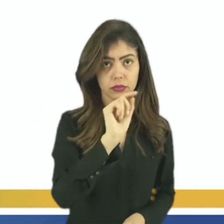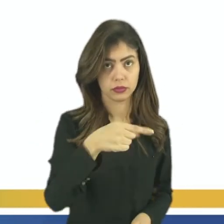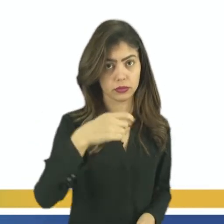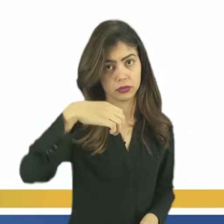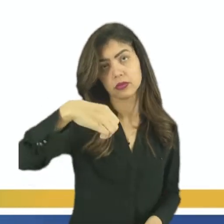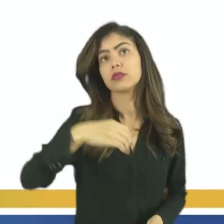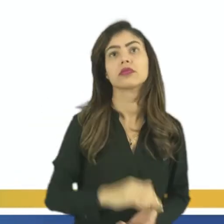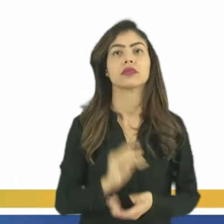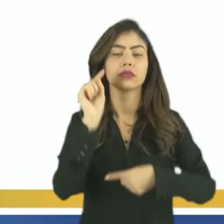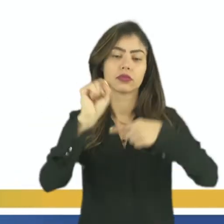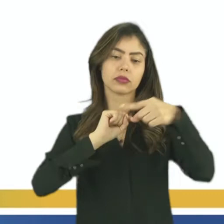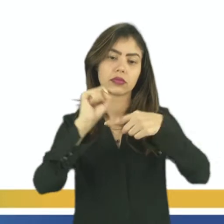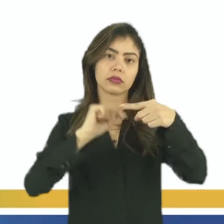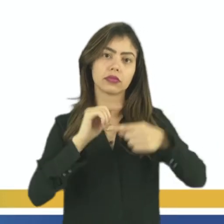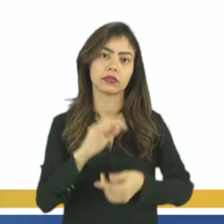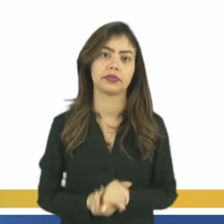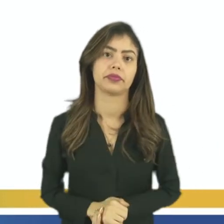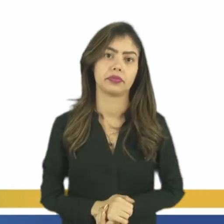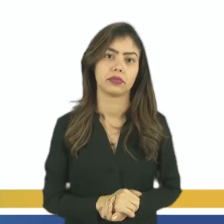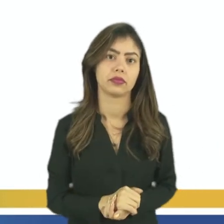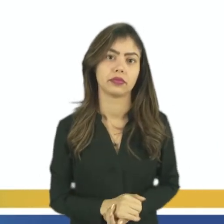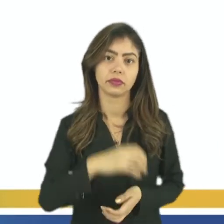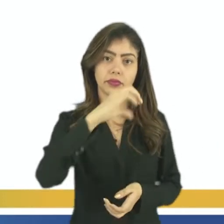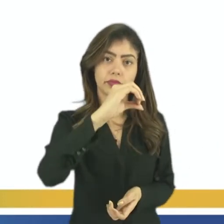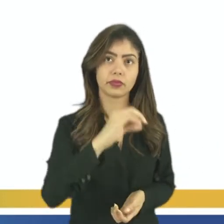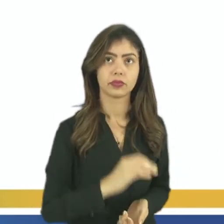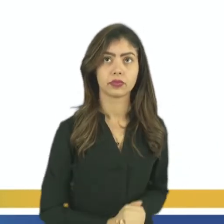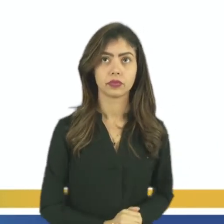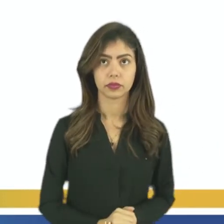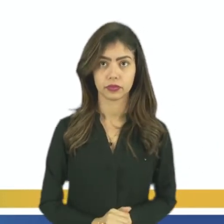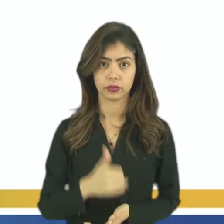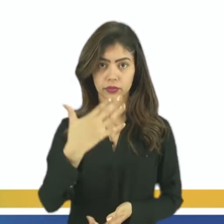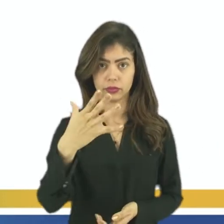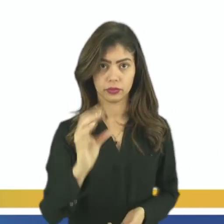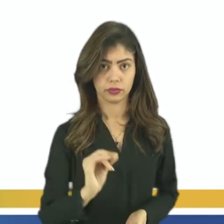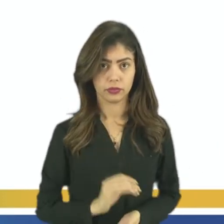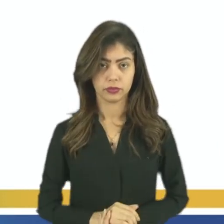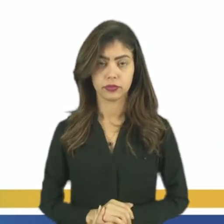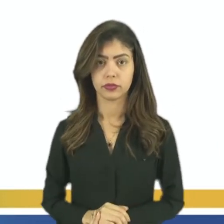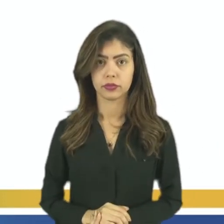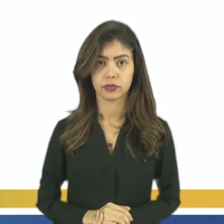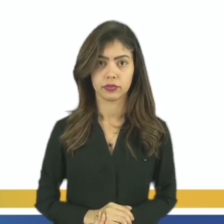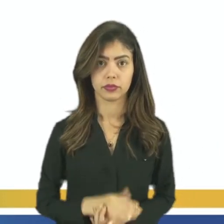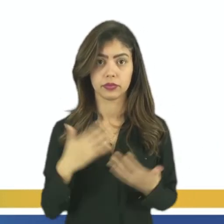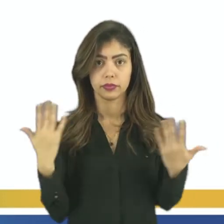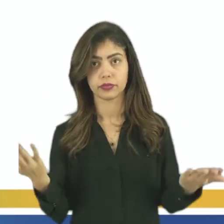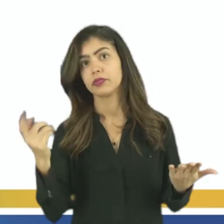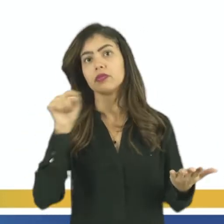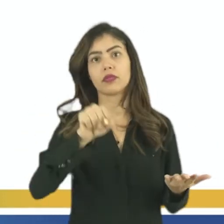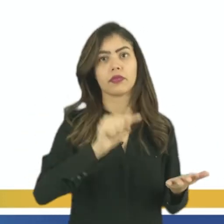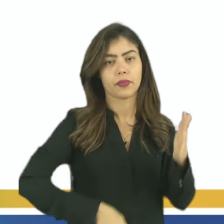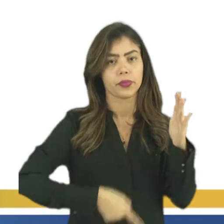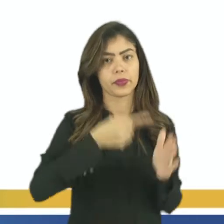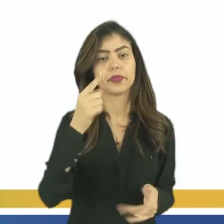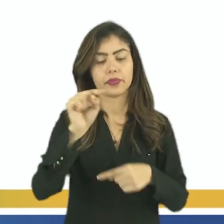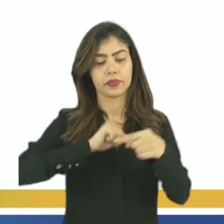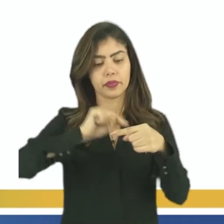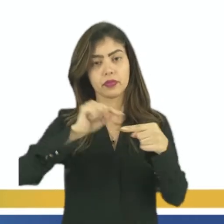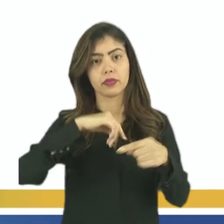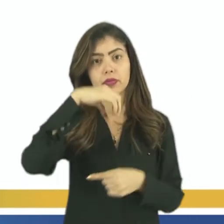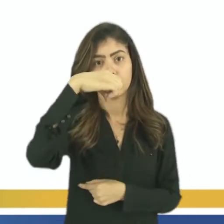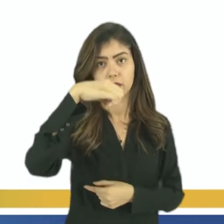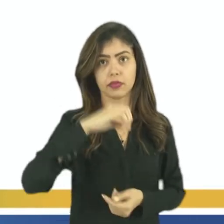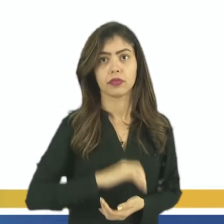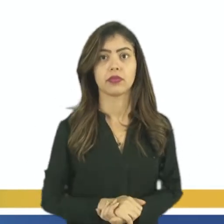horas a gente vai dividir esse mc por 9 e por 10 então o primeiro dividido por